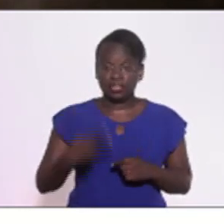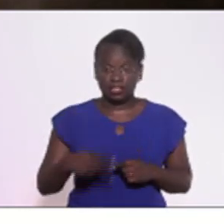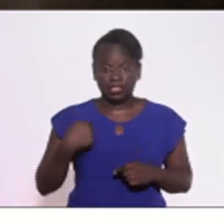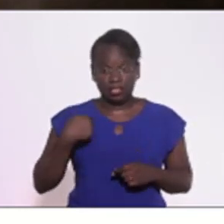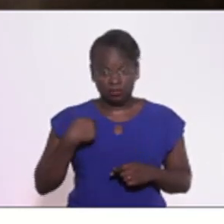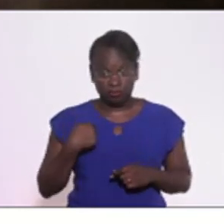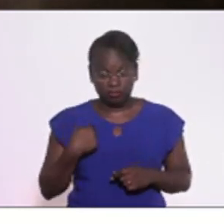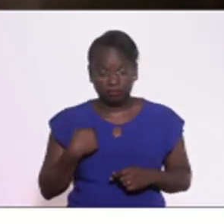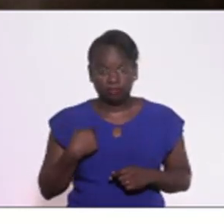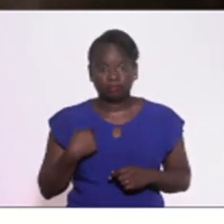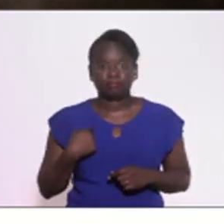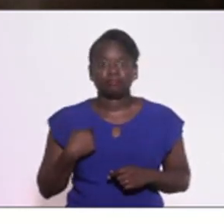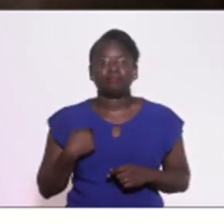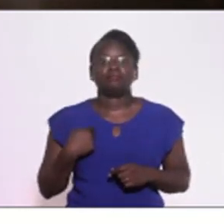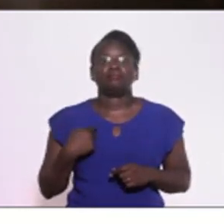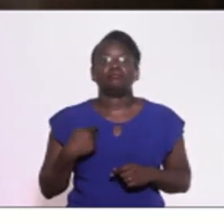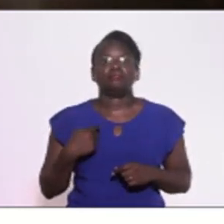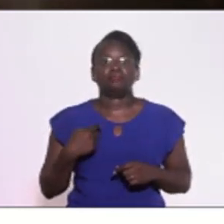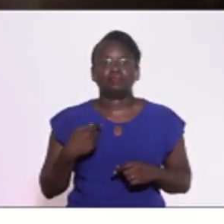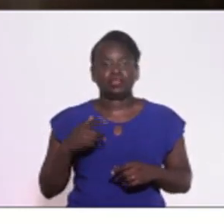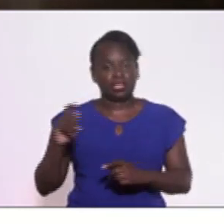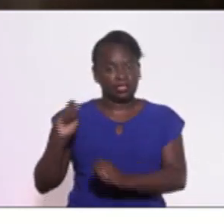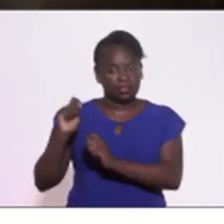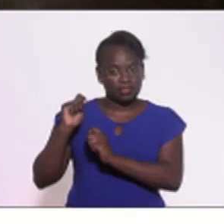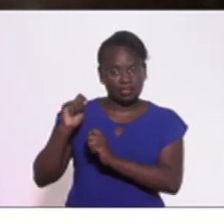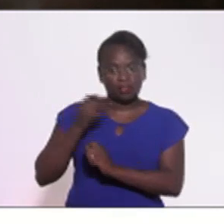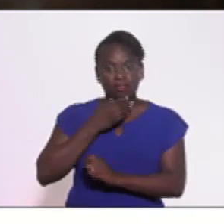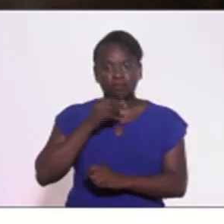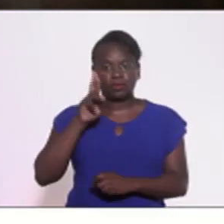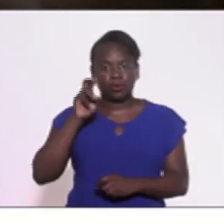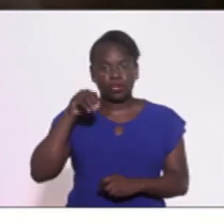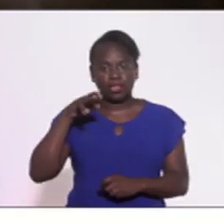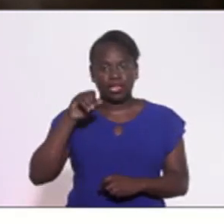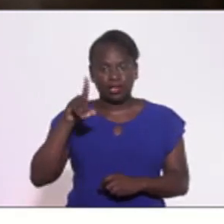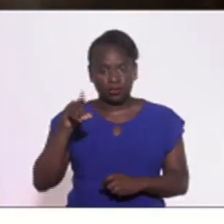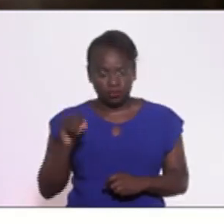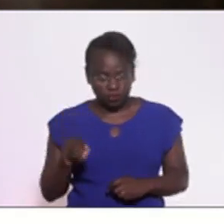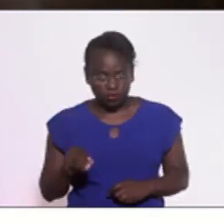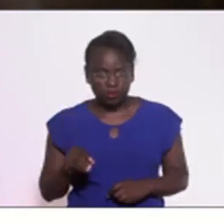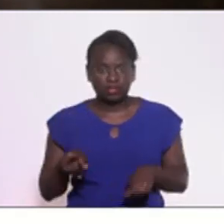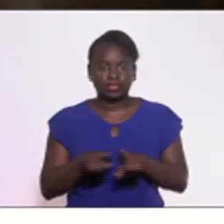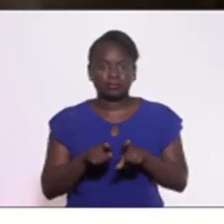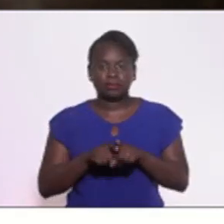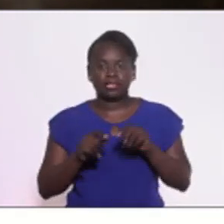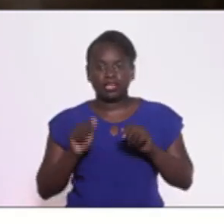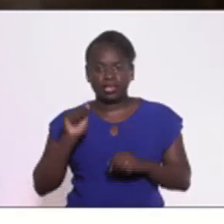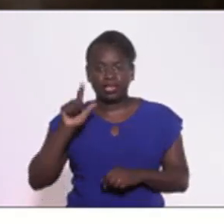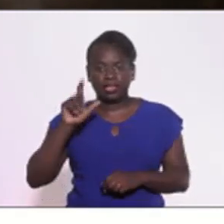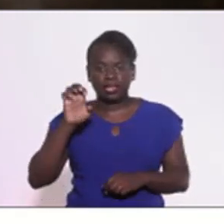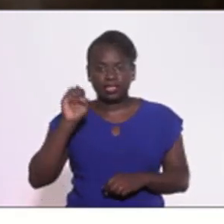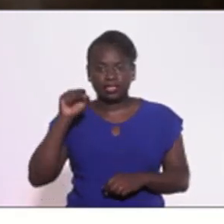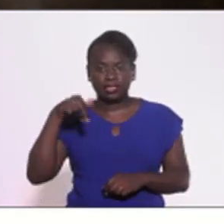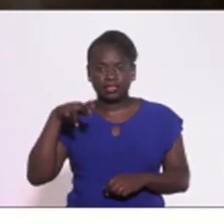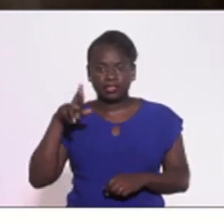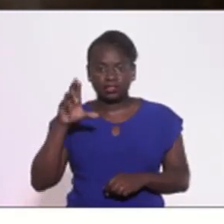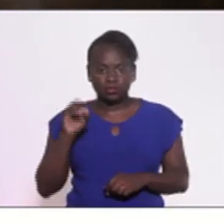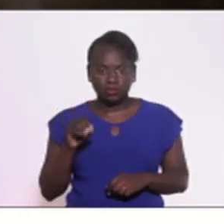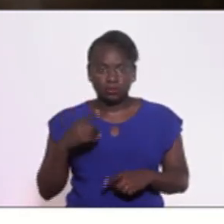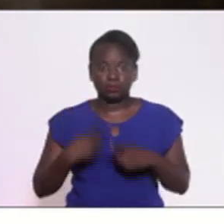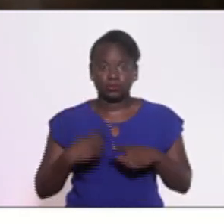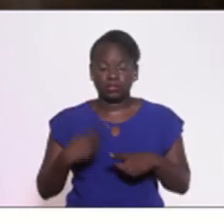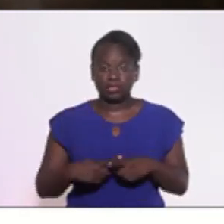por mim, né? Instigado pelo Ronaldo Gonlewski e pelo senhor Alexander Lax,